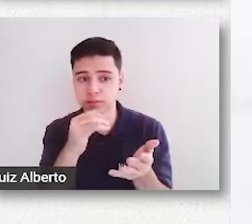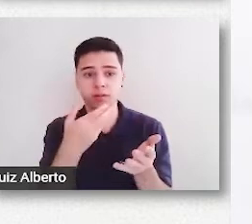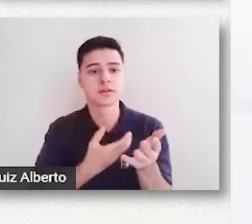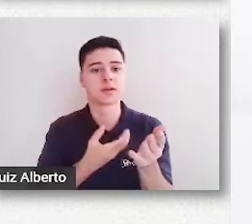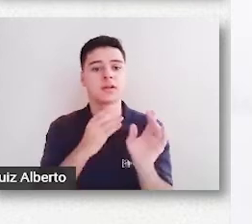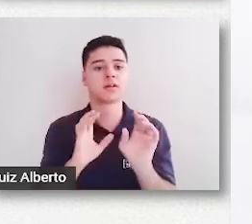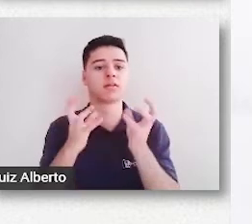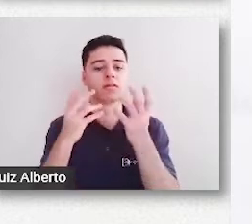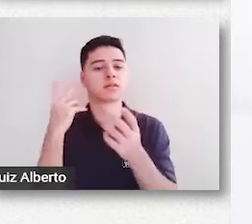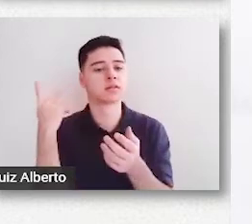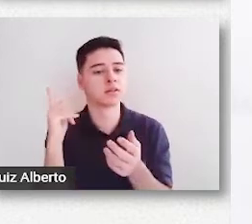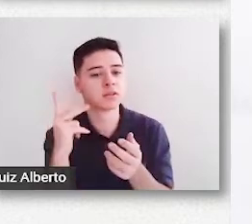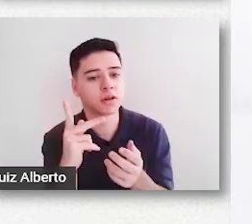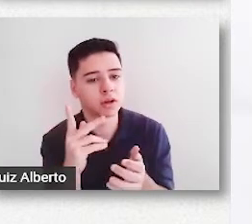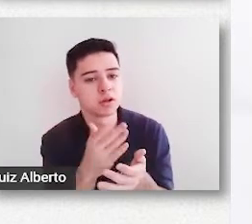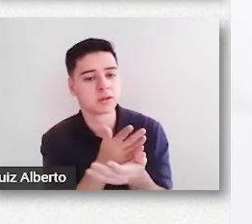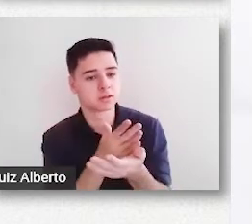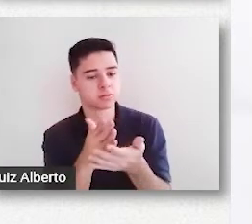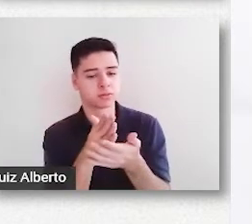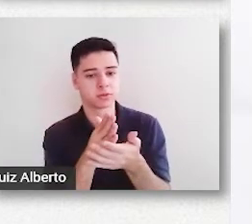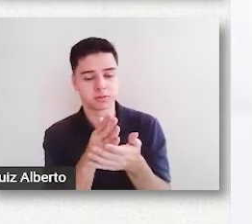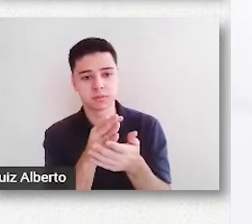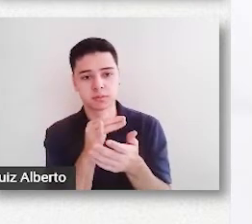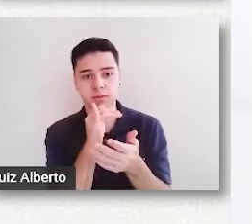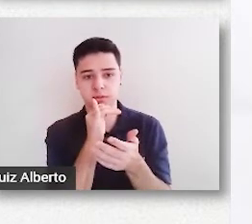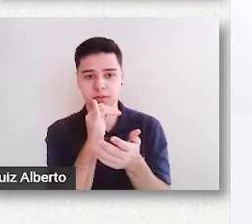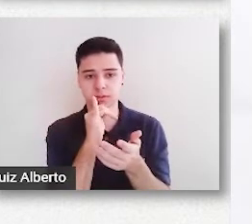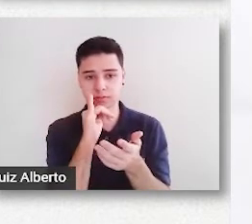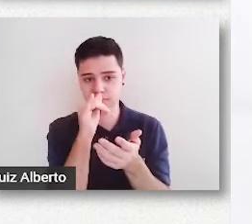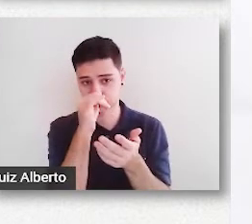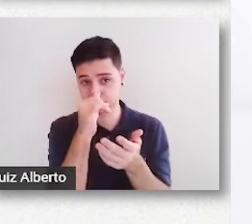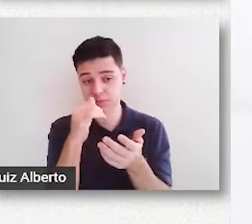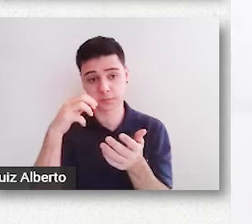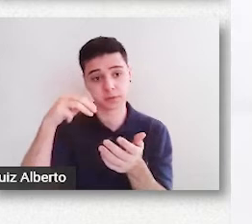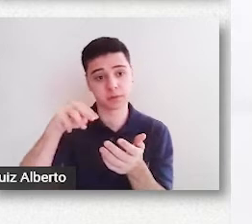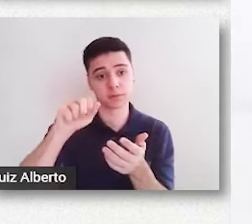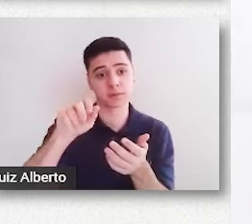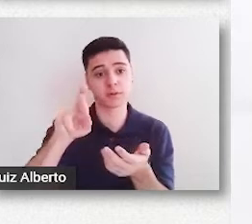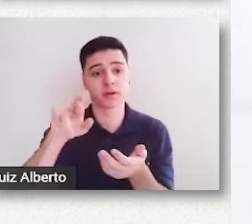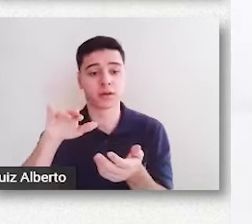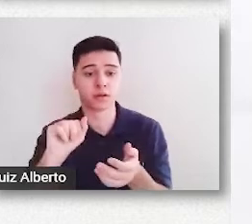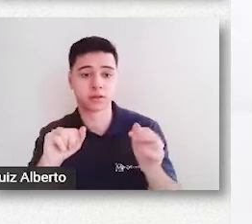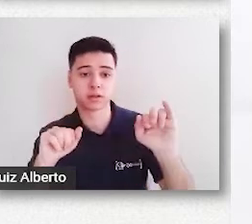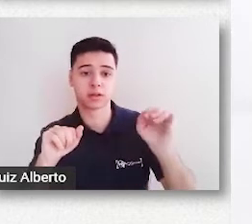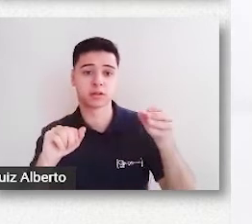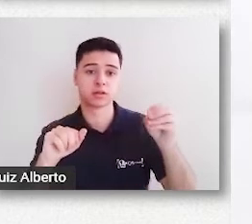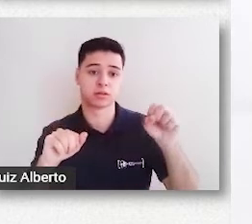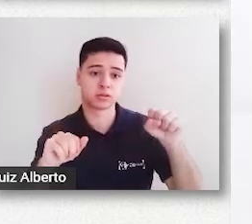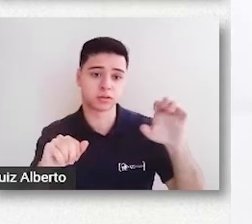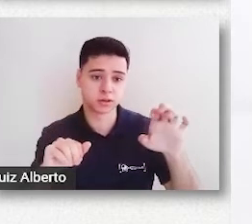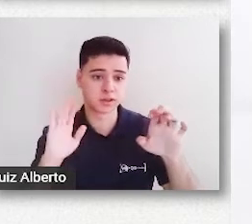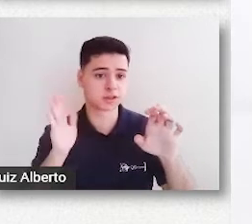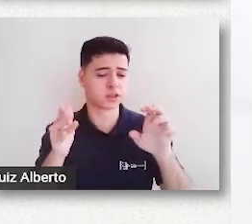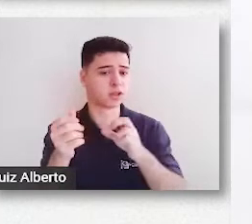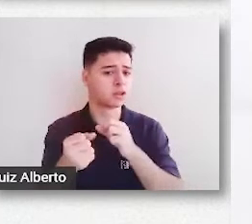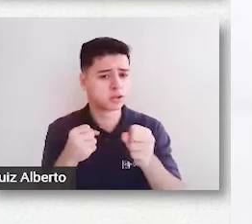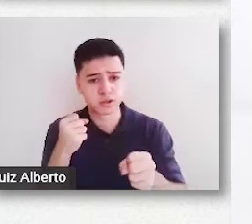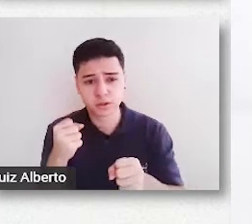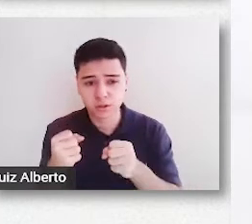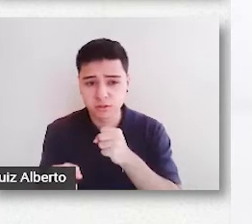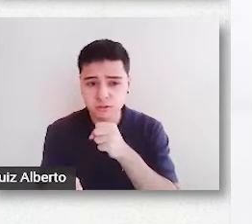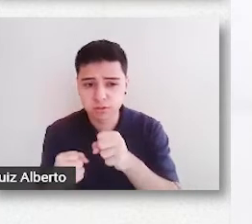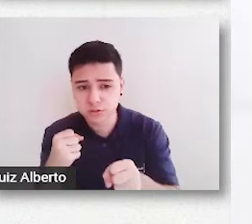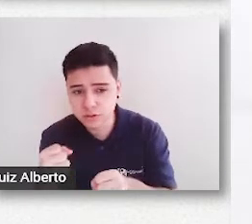já começaria, né, com Maria e José talvez já fugindo, né? A cena